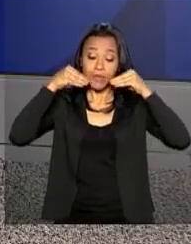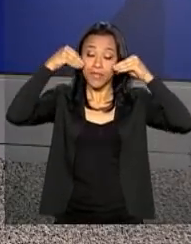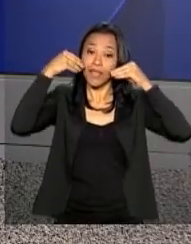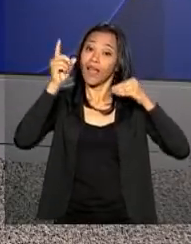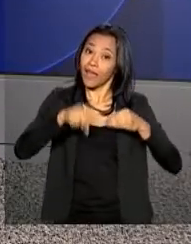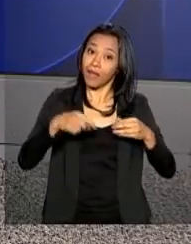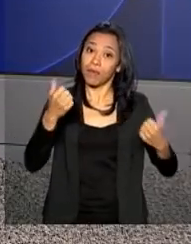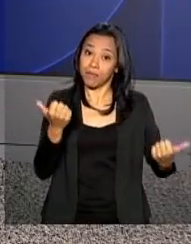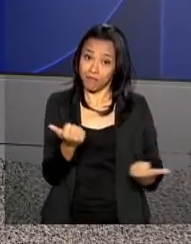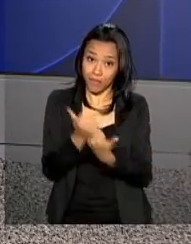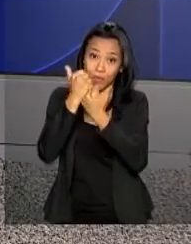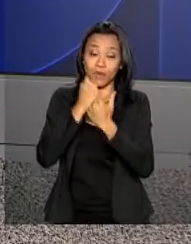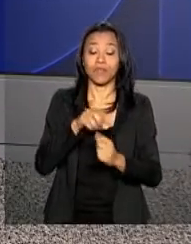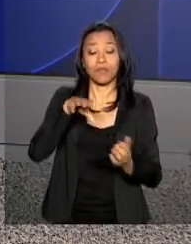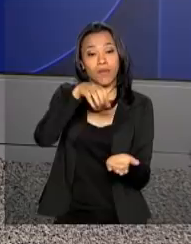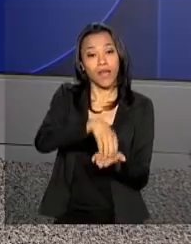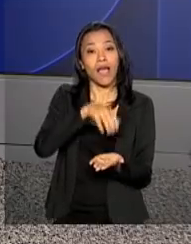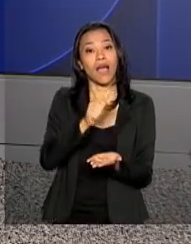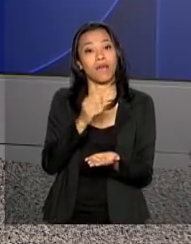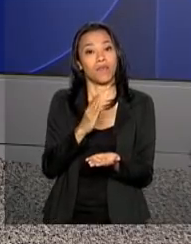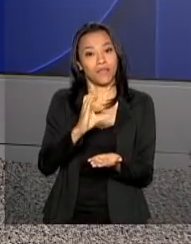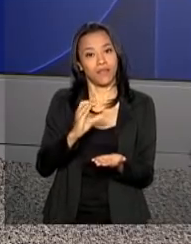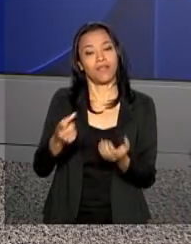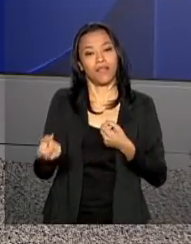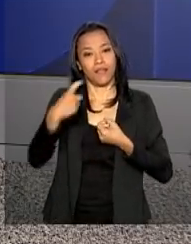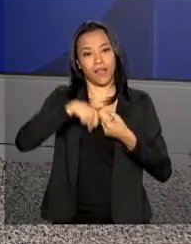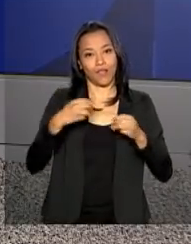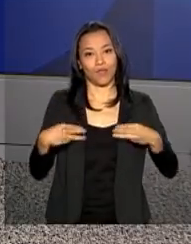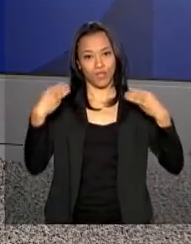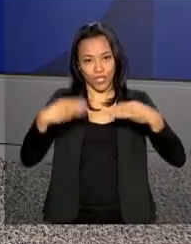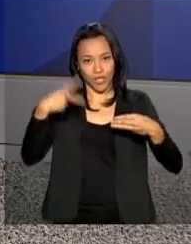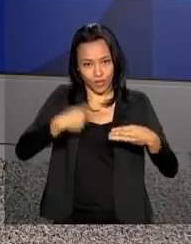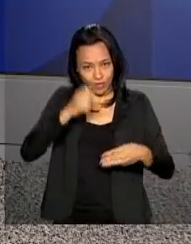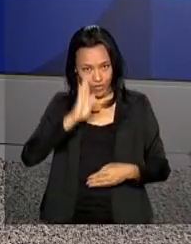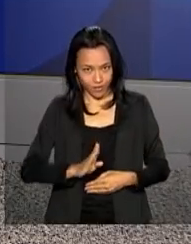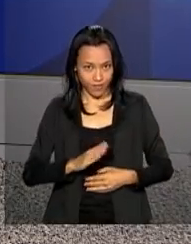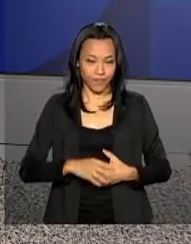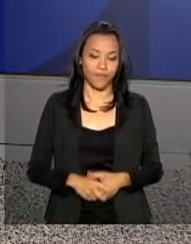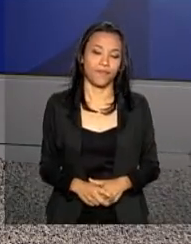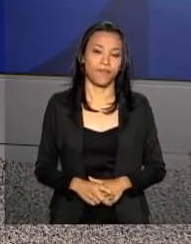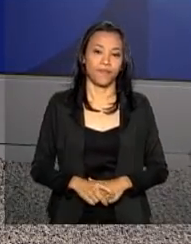a Agência Brasileira de Cooperação ligada ao Ministério das Relações Exteriores.